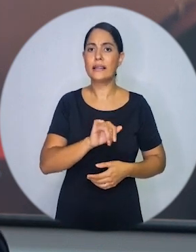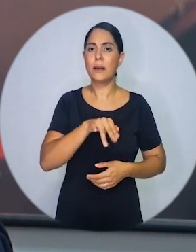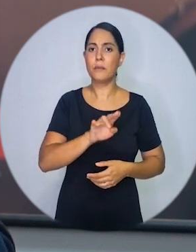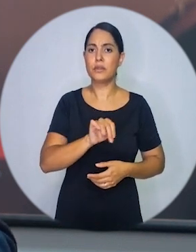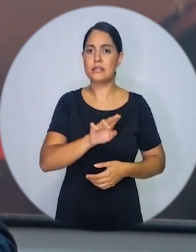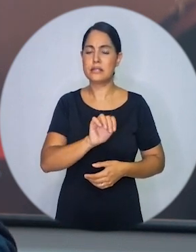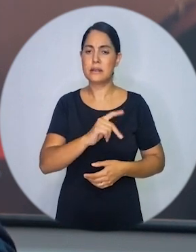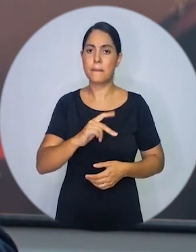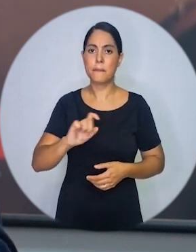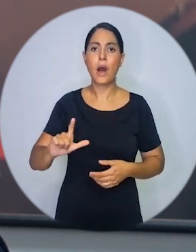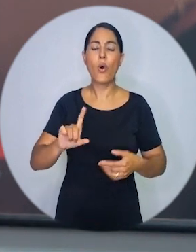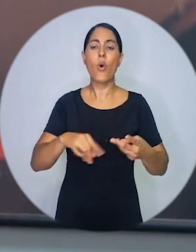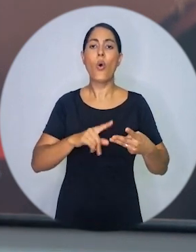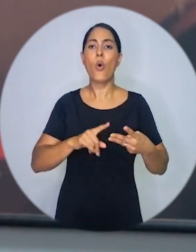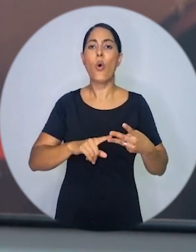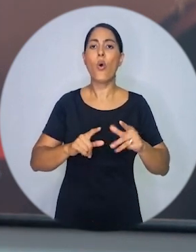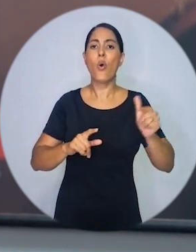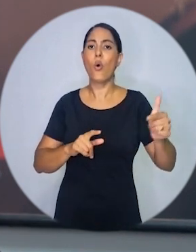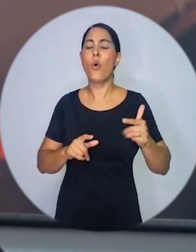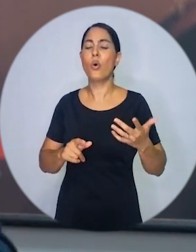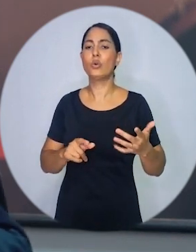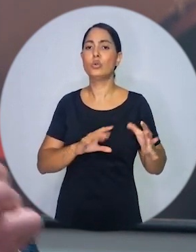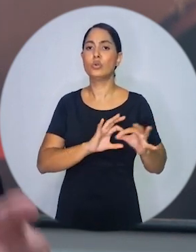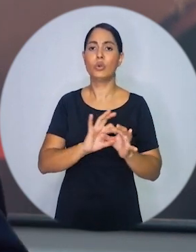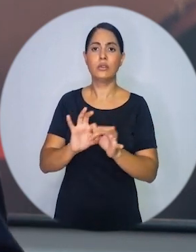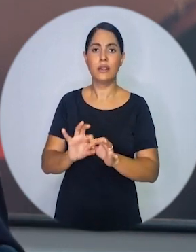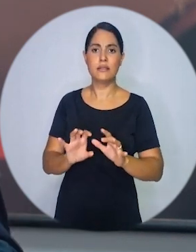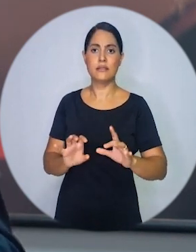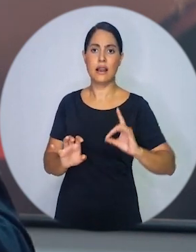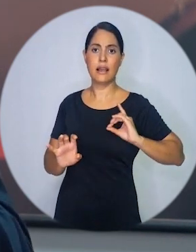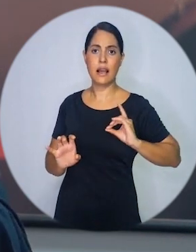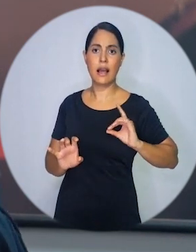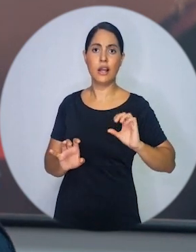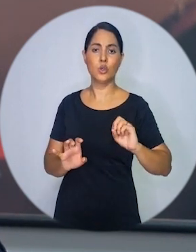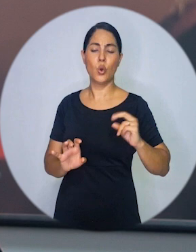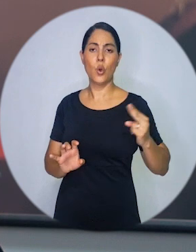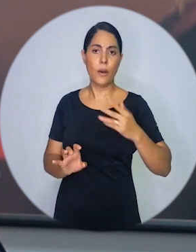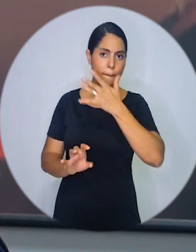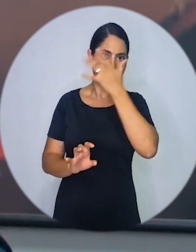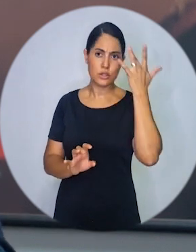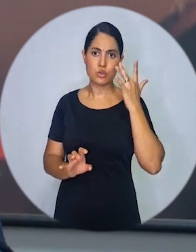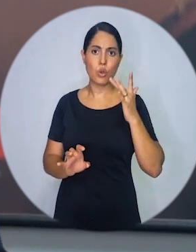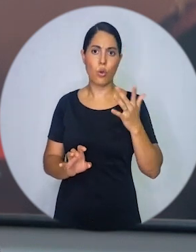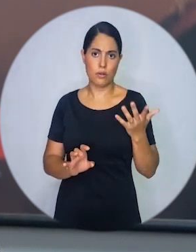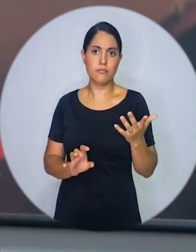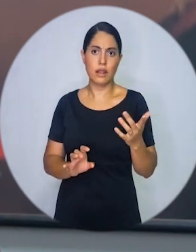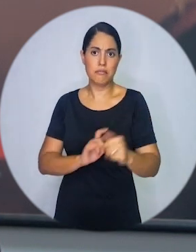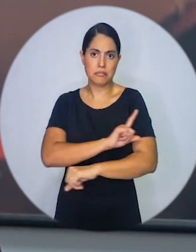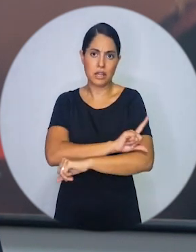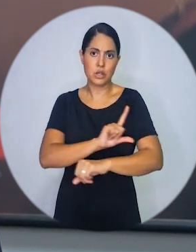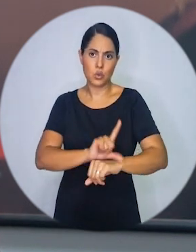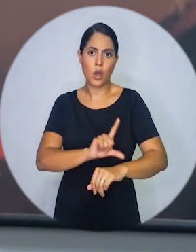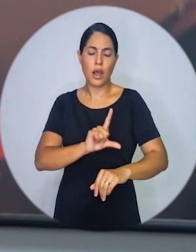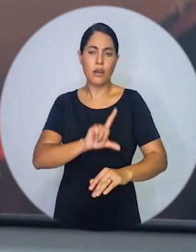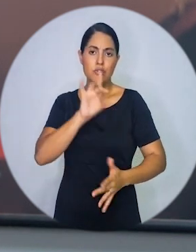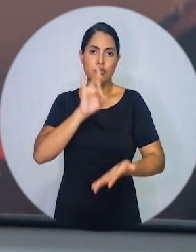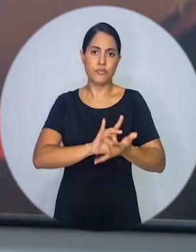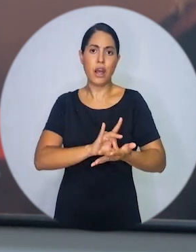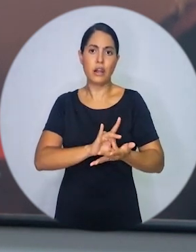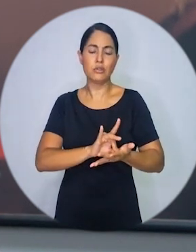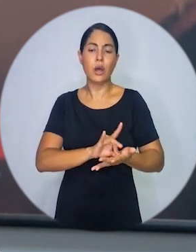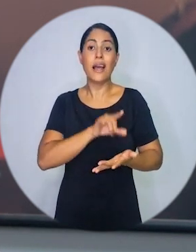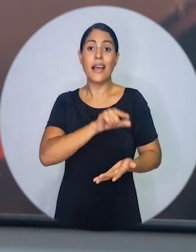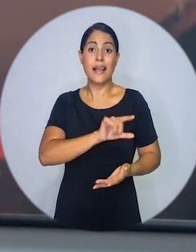Civil, aquele agente, delegado, agente, policial militar ou até um oficial graduado,